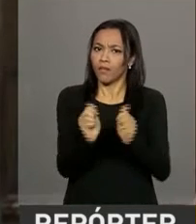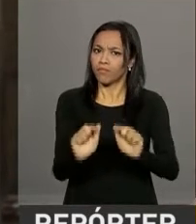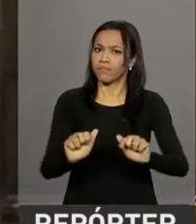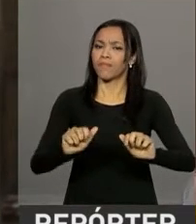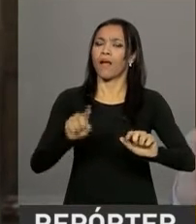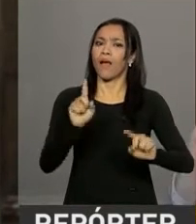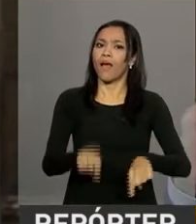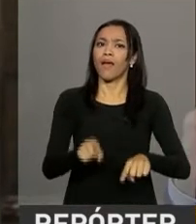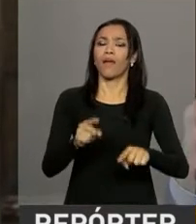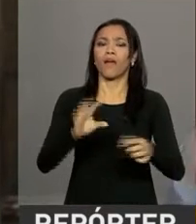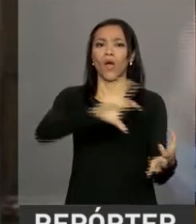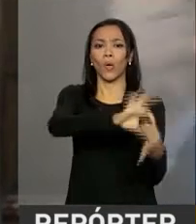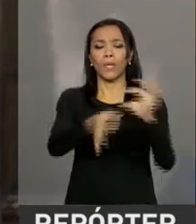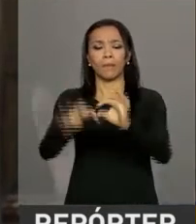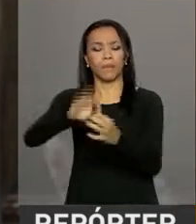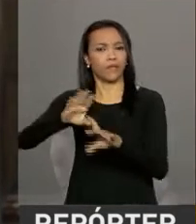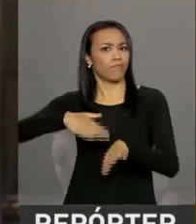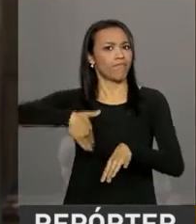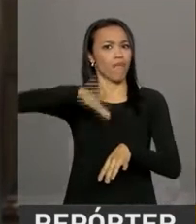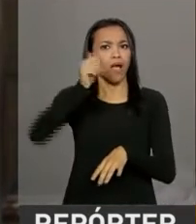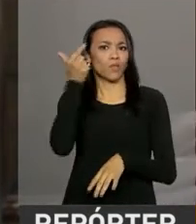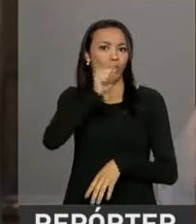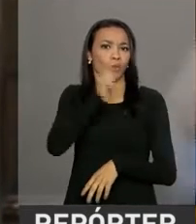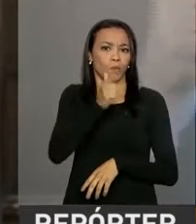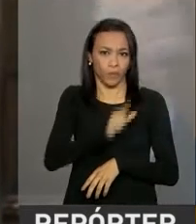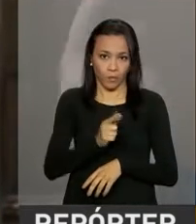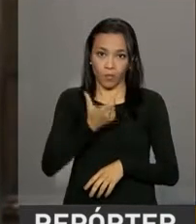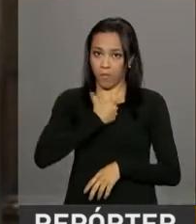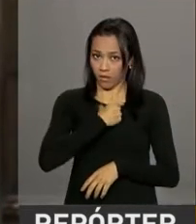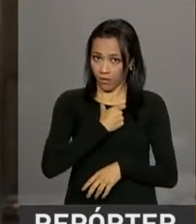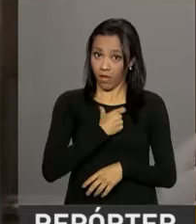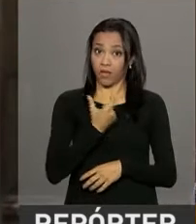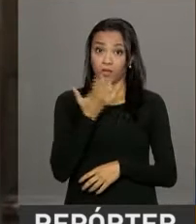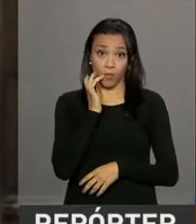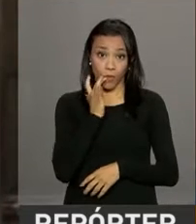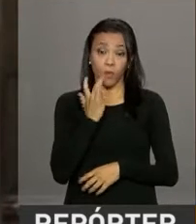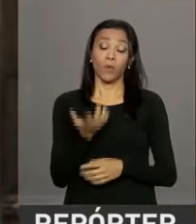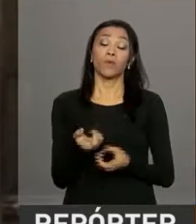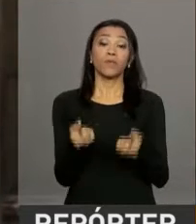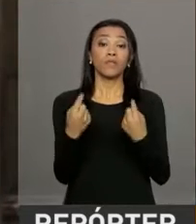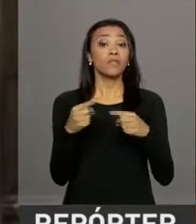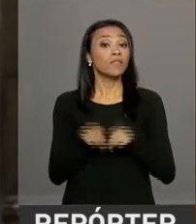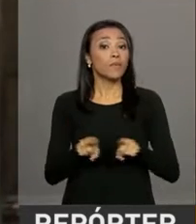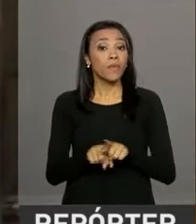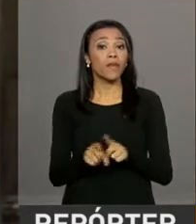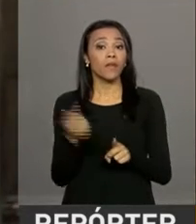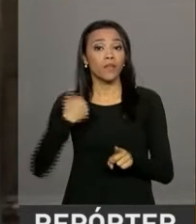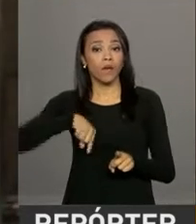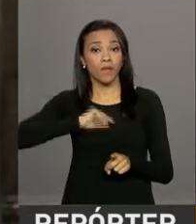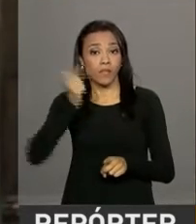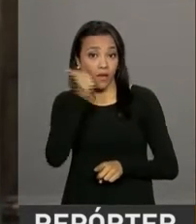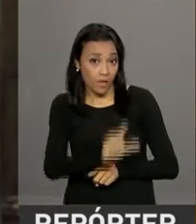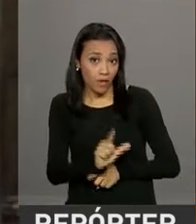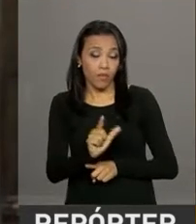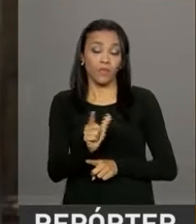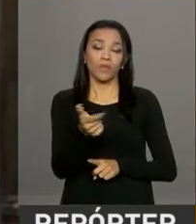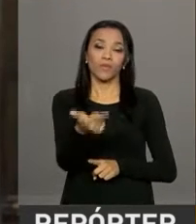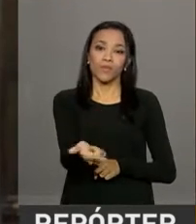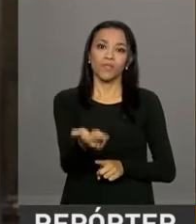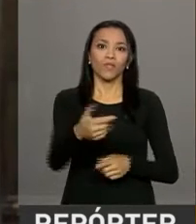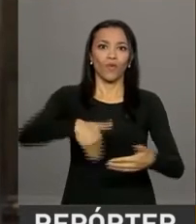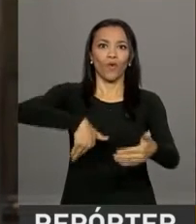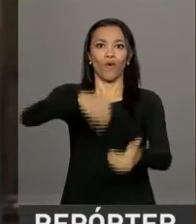olimpíadas na qual ganhamos mais medalhas mais medalhas de ouro e mais ainda ganhamos a olimpíada do